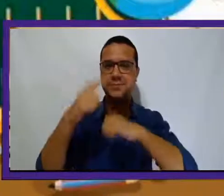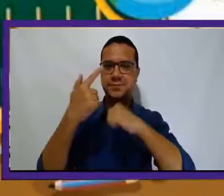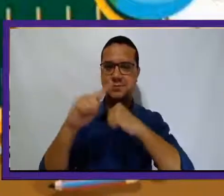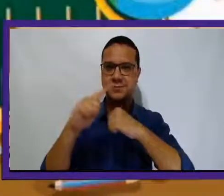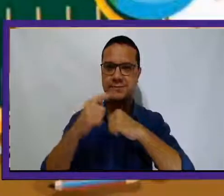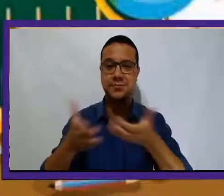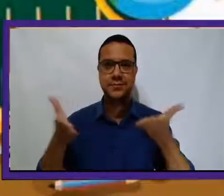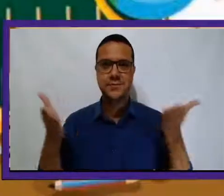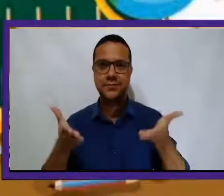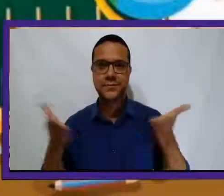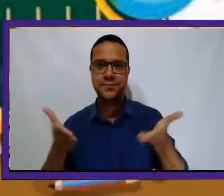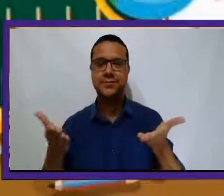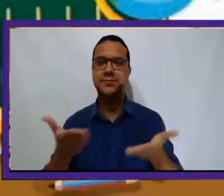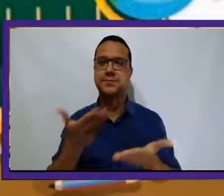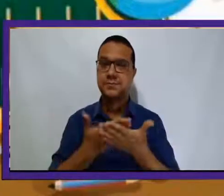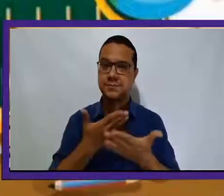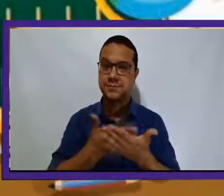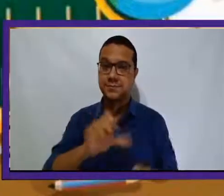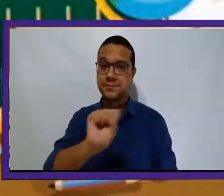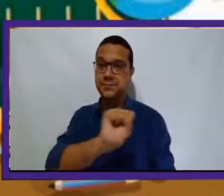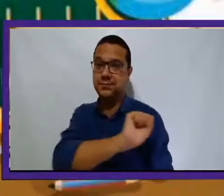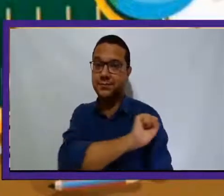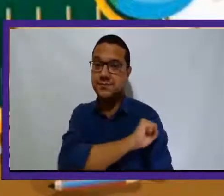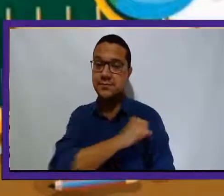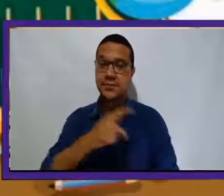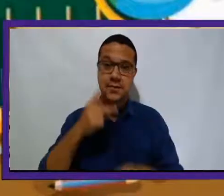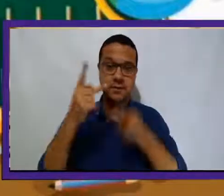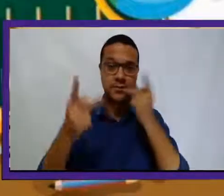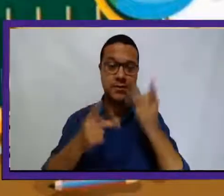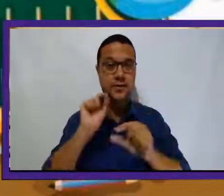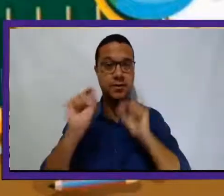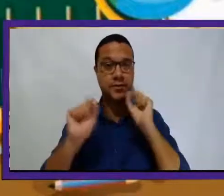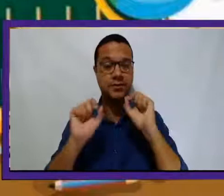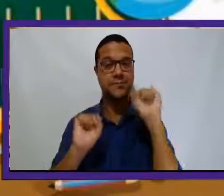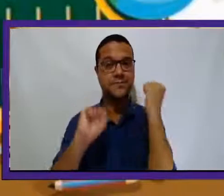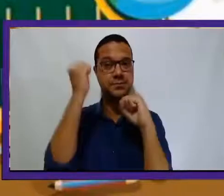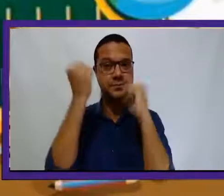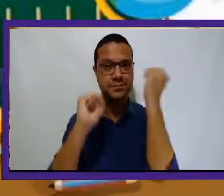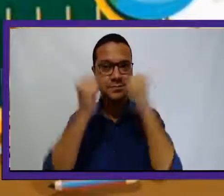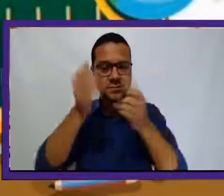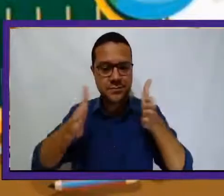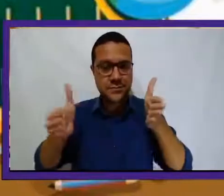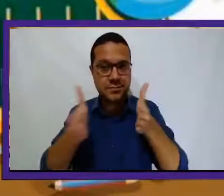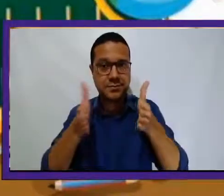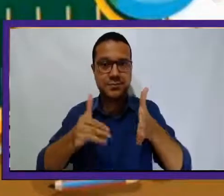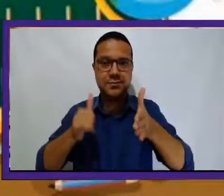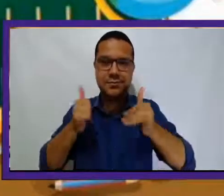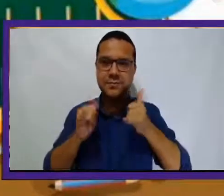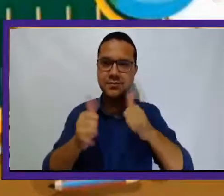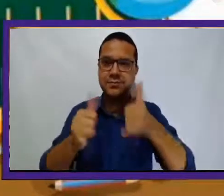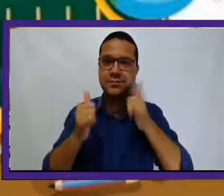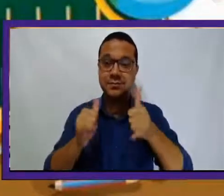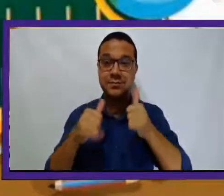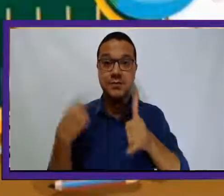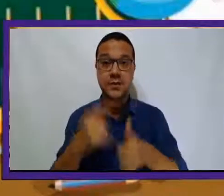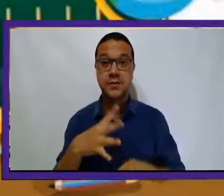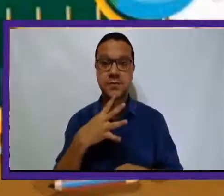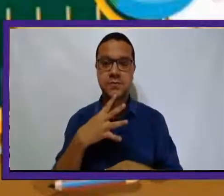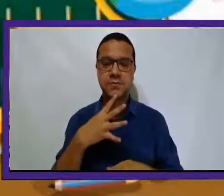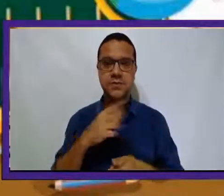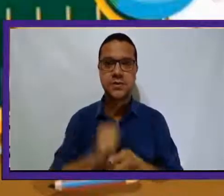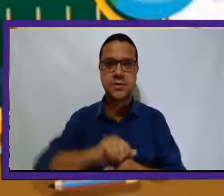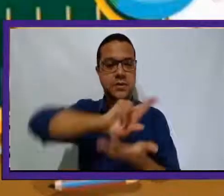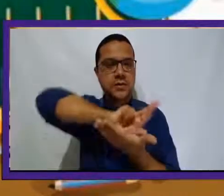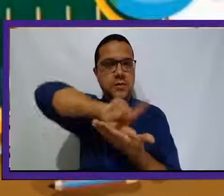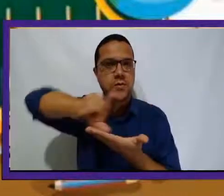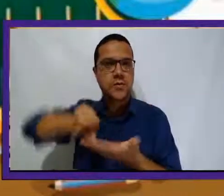E hoje Na nossa aula Do oitavo ano Vamos falar Sobre as usinas De geração energética Vamos conhecer